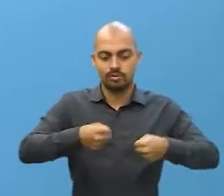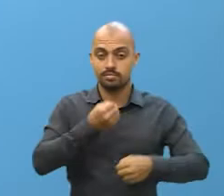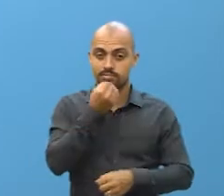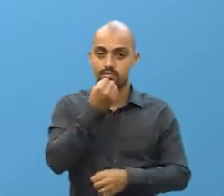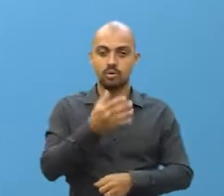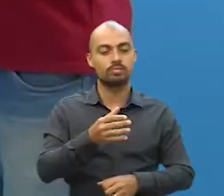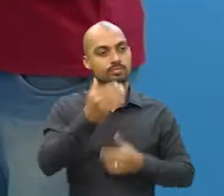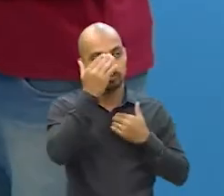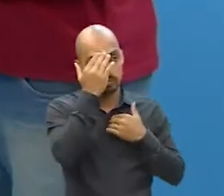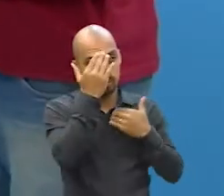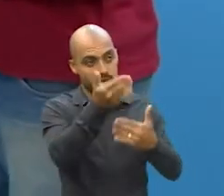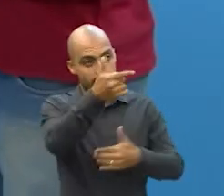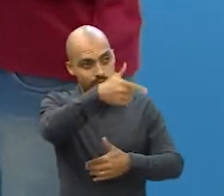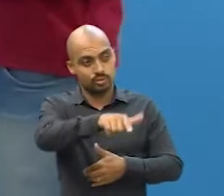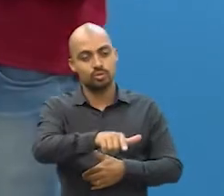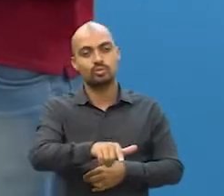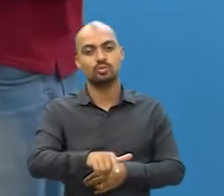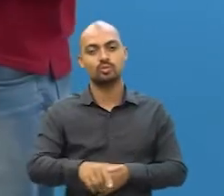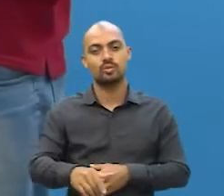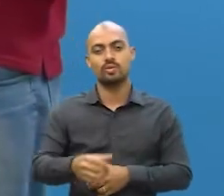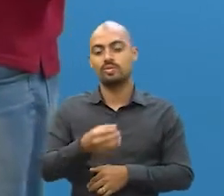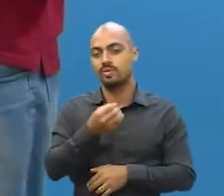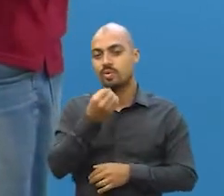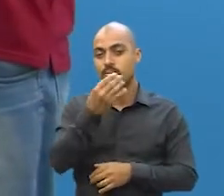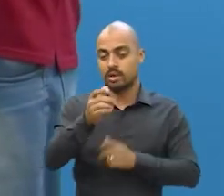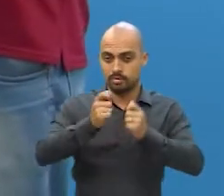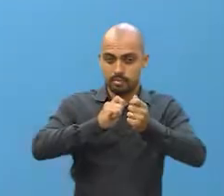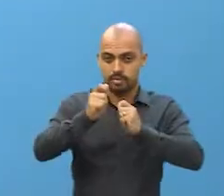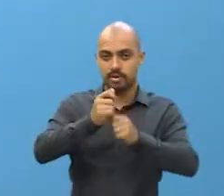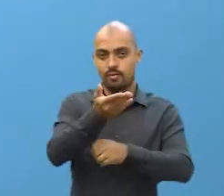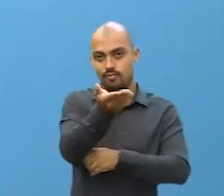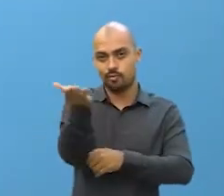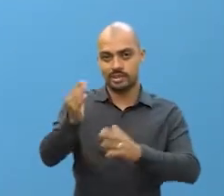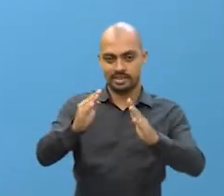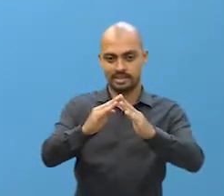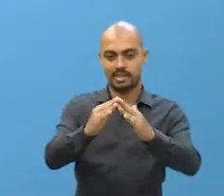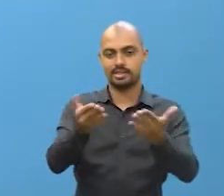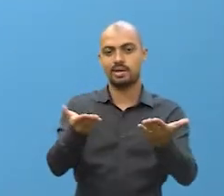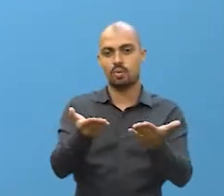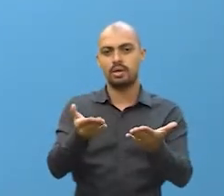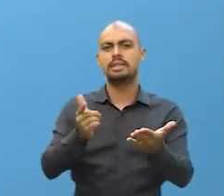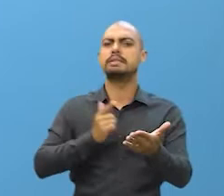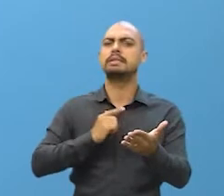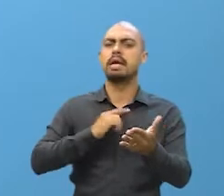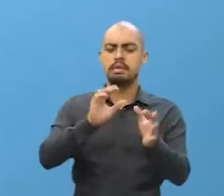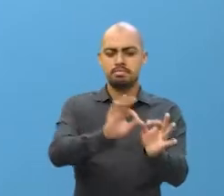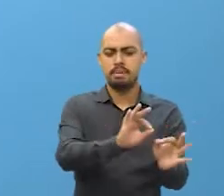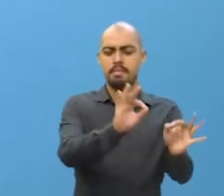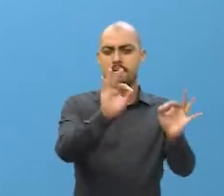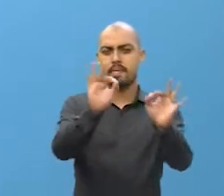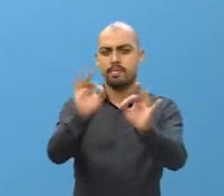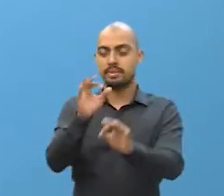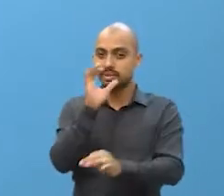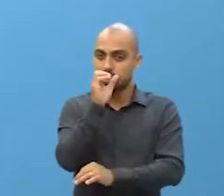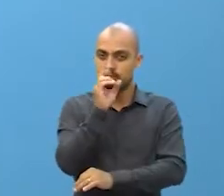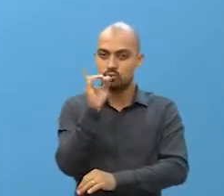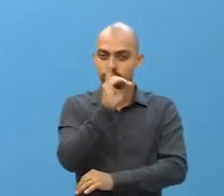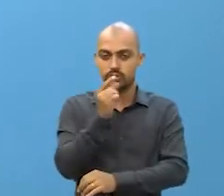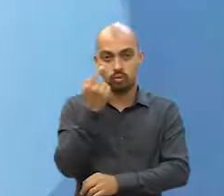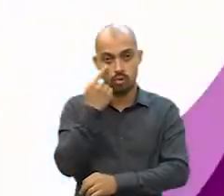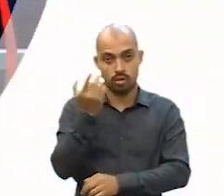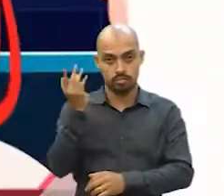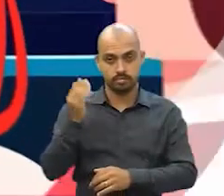certeza. Muito obrigado mais uma vez. Obrigado por essa entrevista. E para você que tá aí em casa, tem mais programação para esse fim de semana, olha